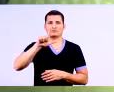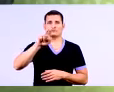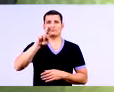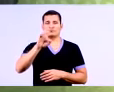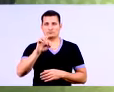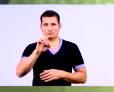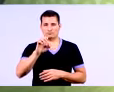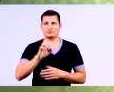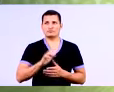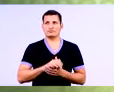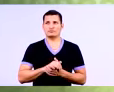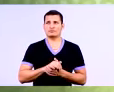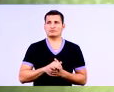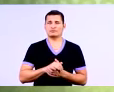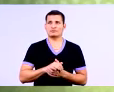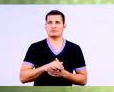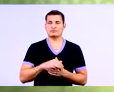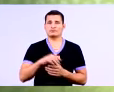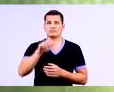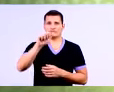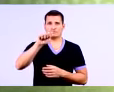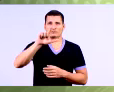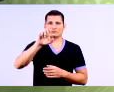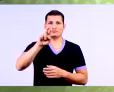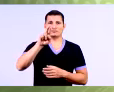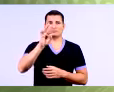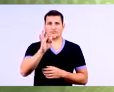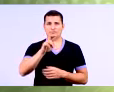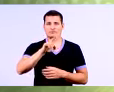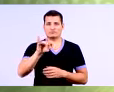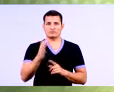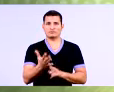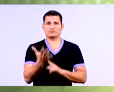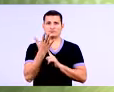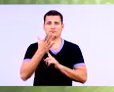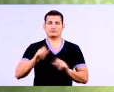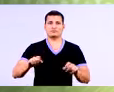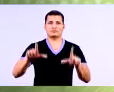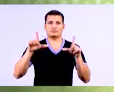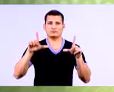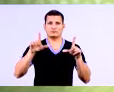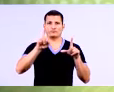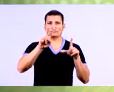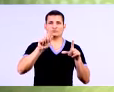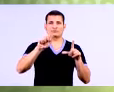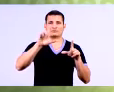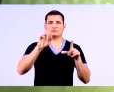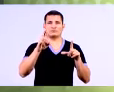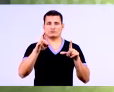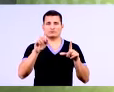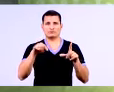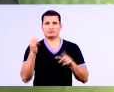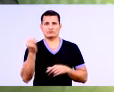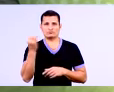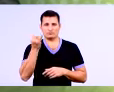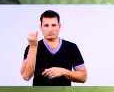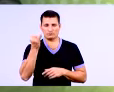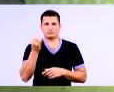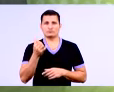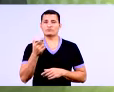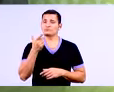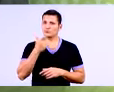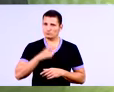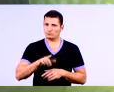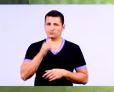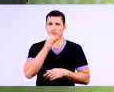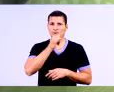valor do input, e o alerta, neste caso, vai mostrar o valor. É importante, eu ressalvo novamente a vocês,